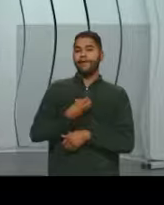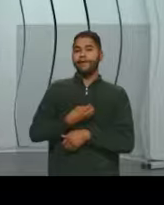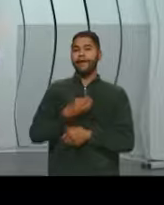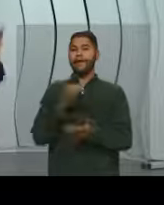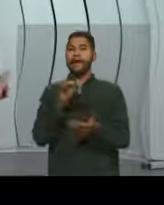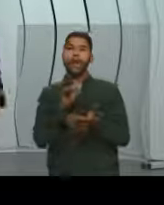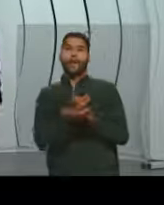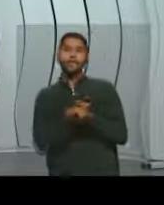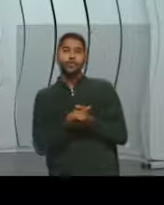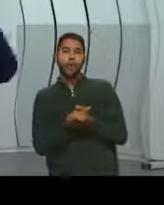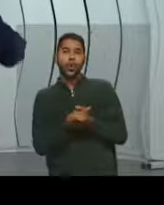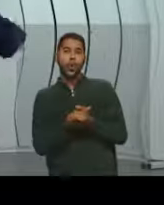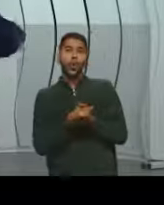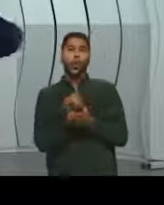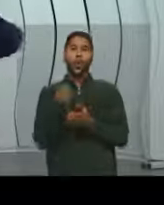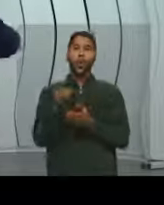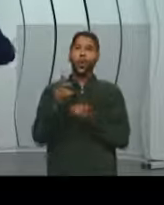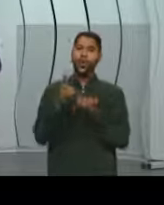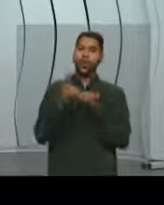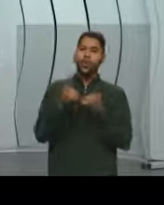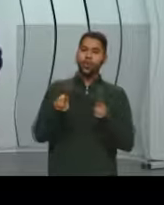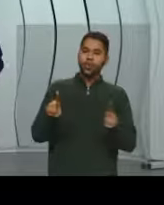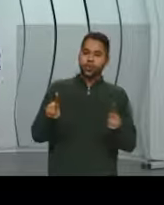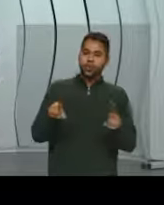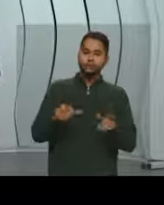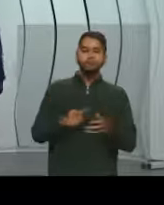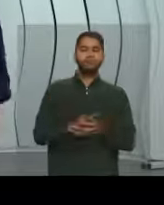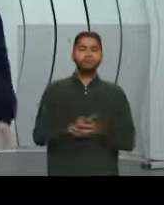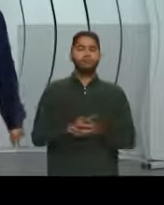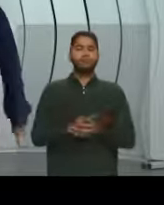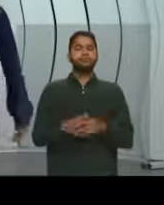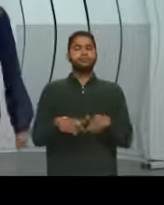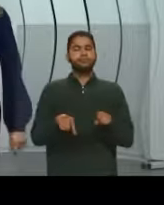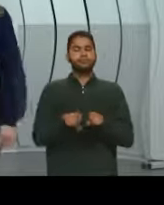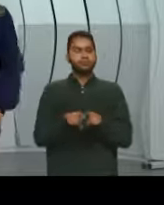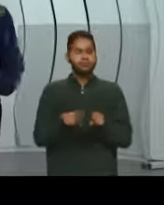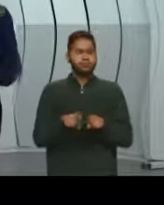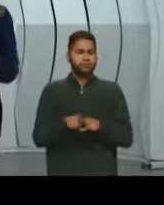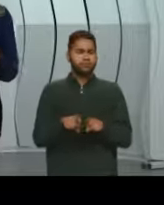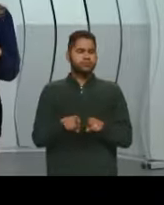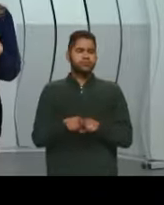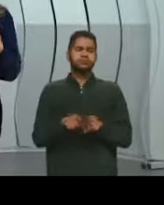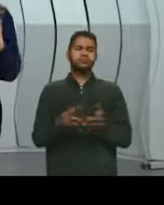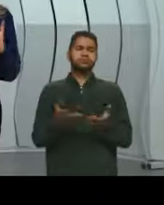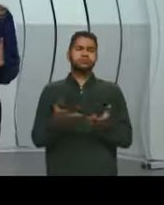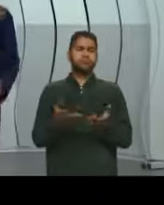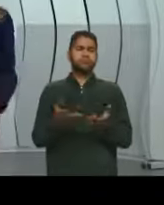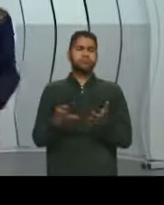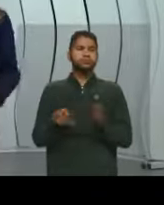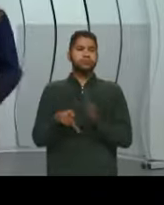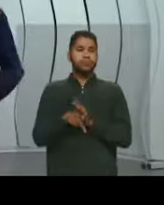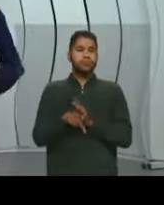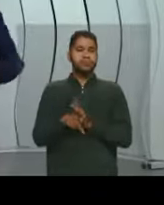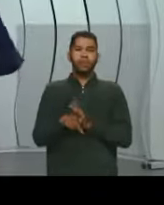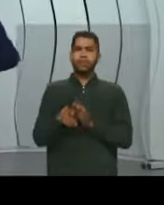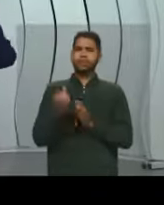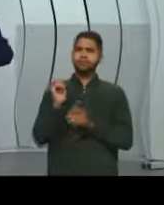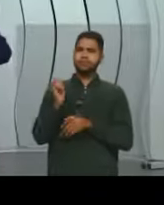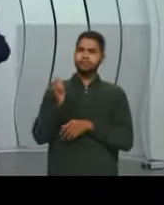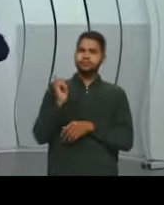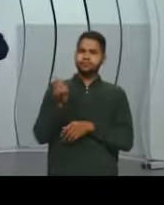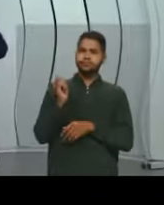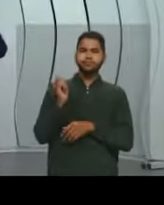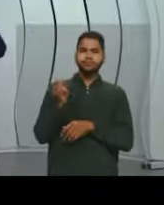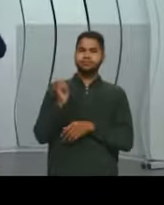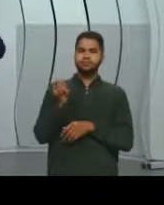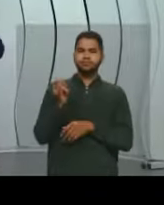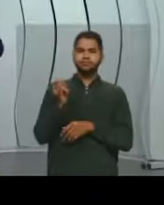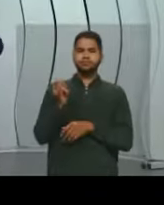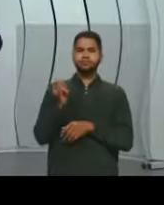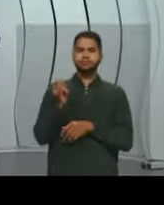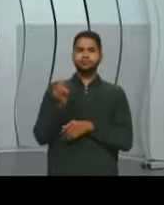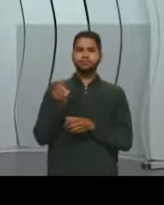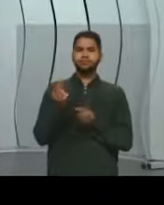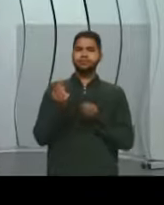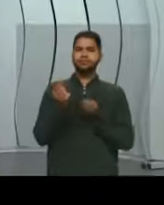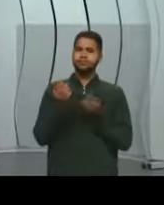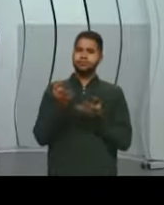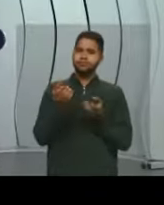casou, fulano separou, né? As revistas de fofoca, ou as revistas informativas, onde